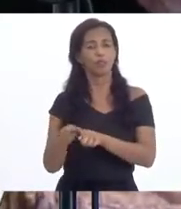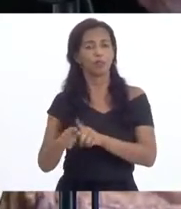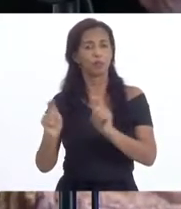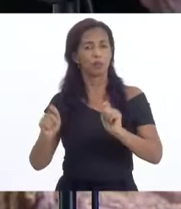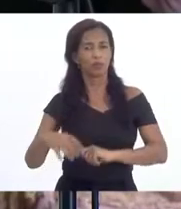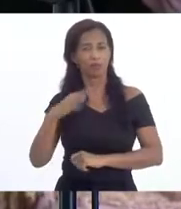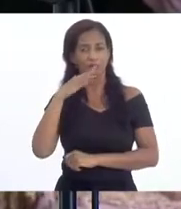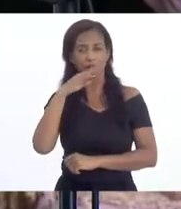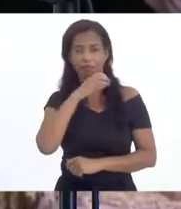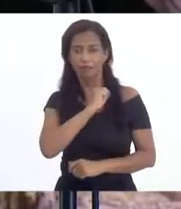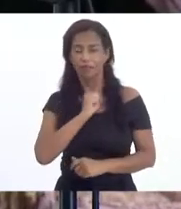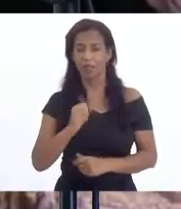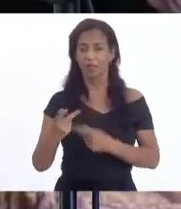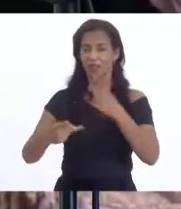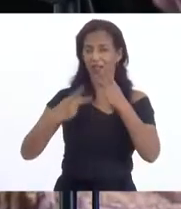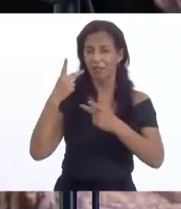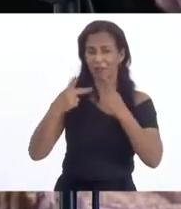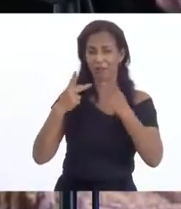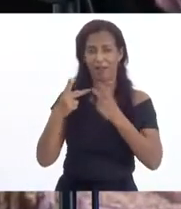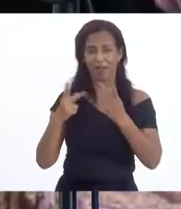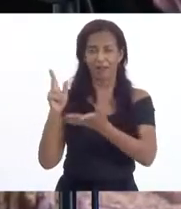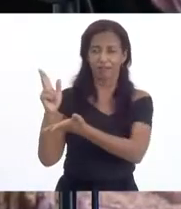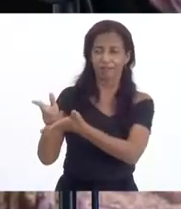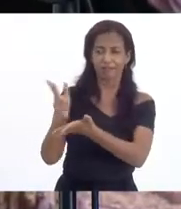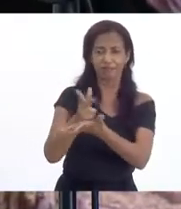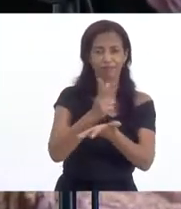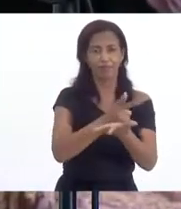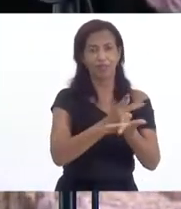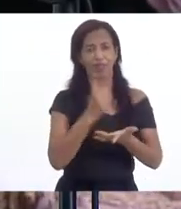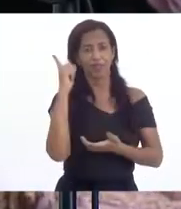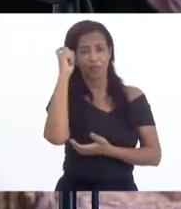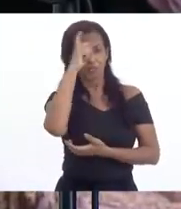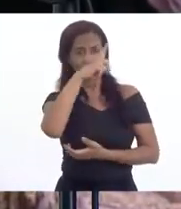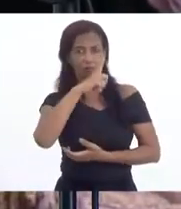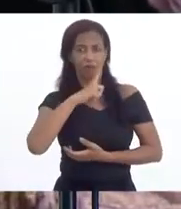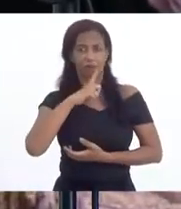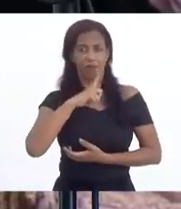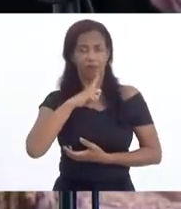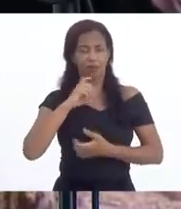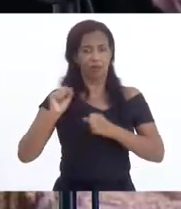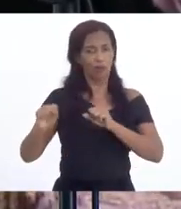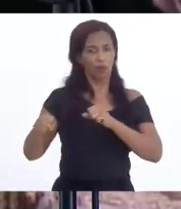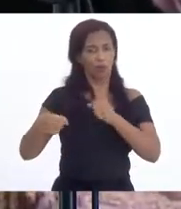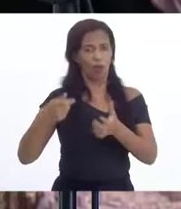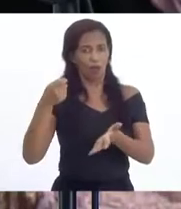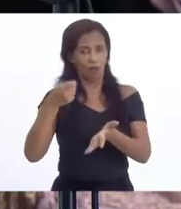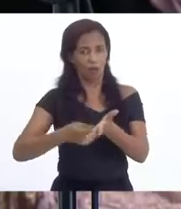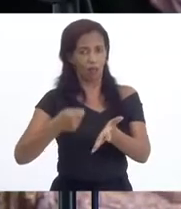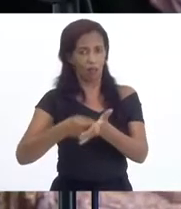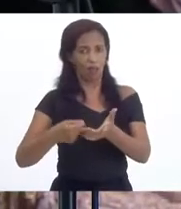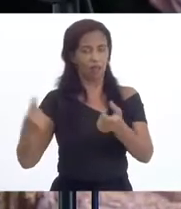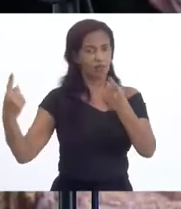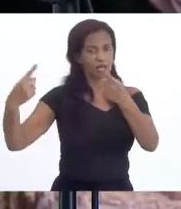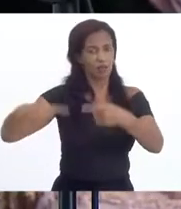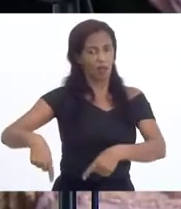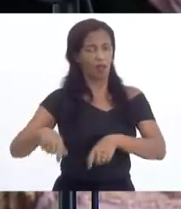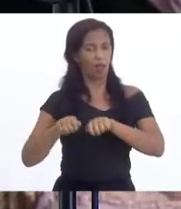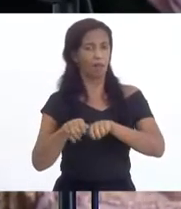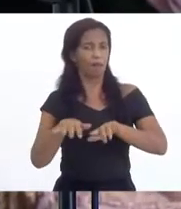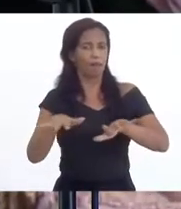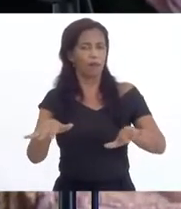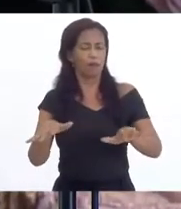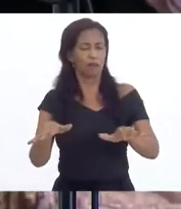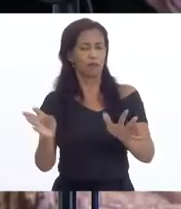puderam perceber, que a fala de todos é que a dificuldade que nós temos de enfrentar esses desafios. A pandemia, a queda